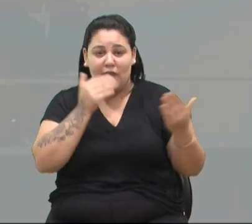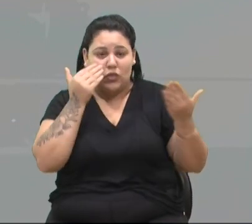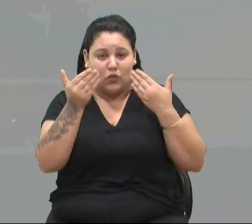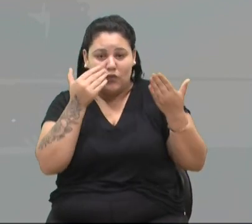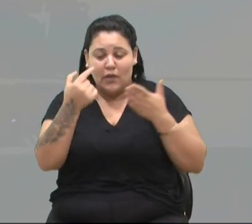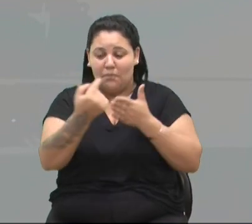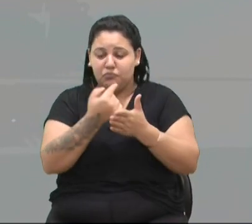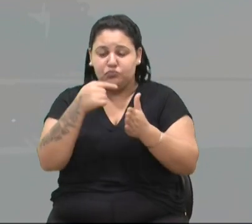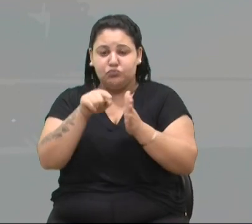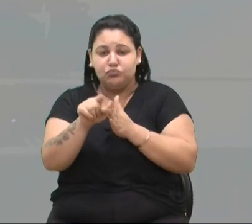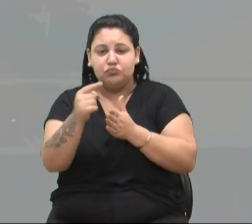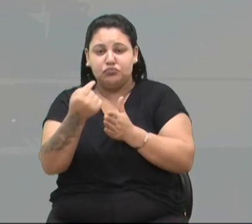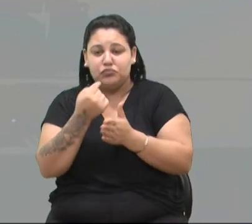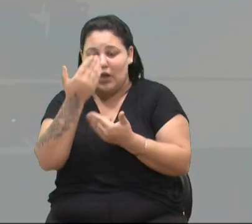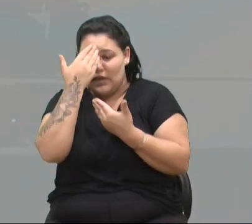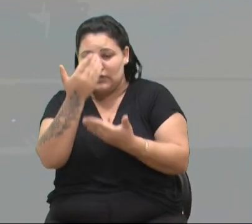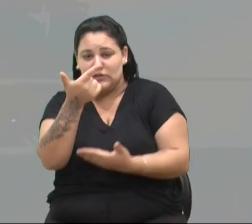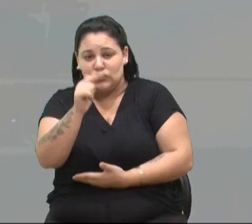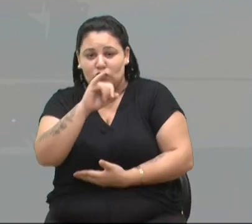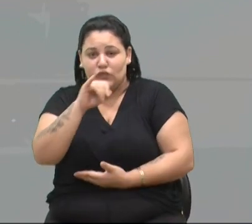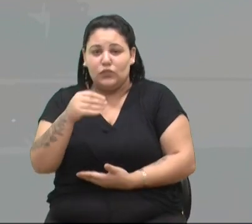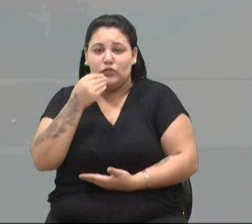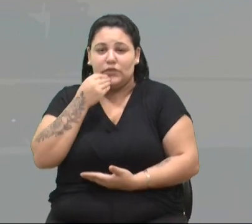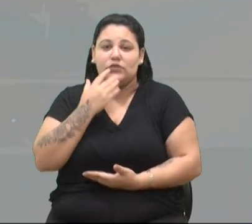e agradecer mais uma vez a oportunidade.